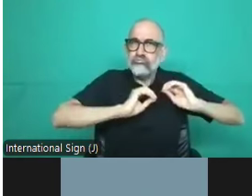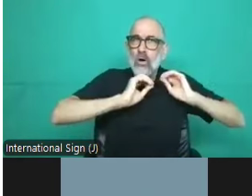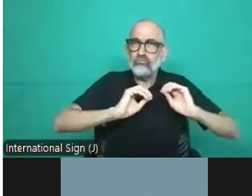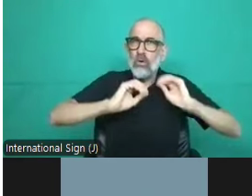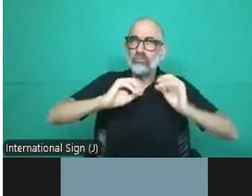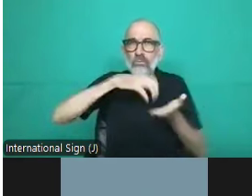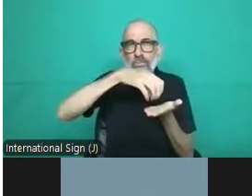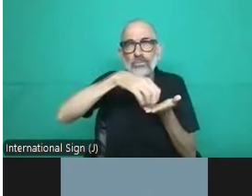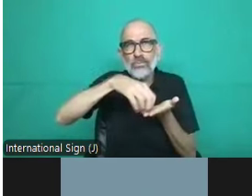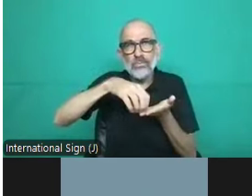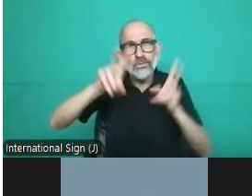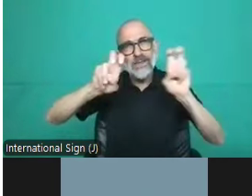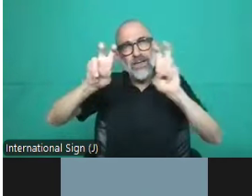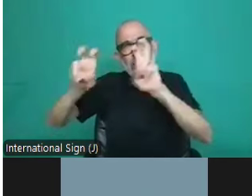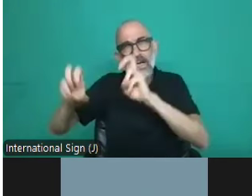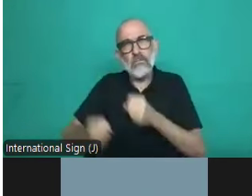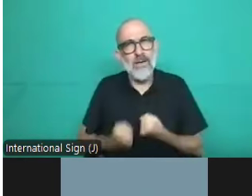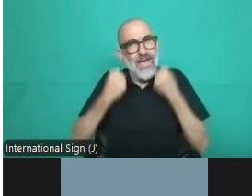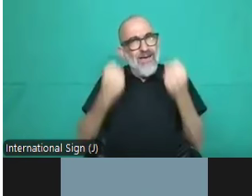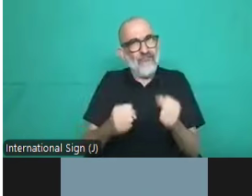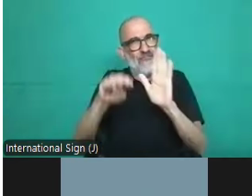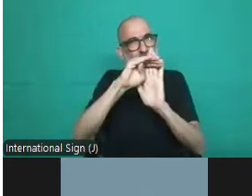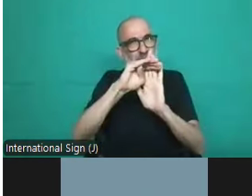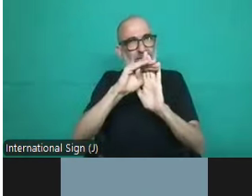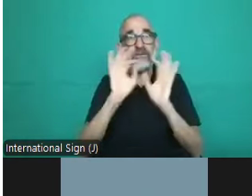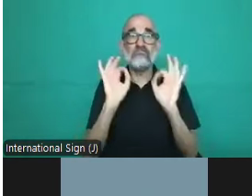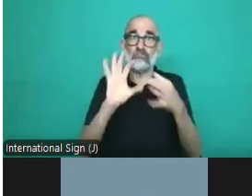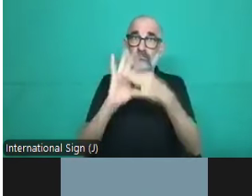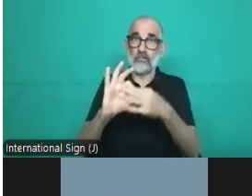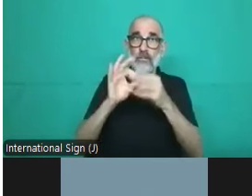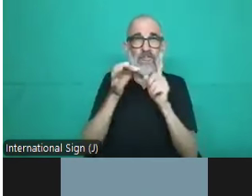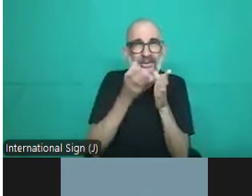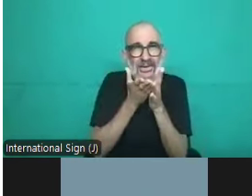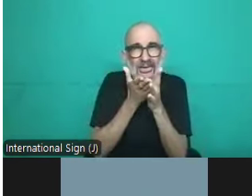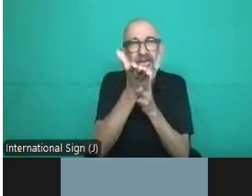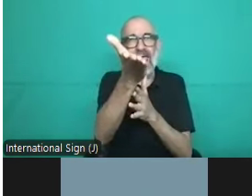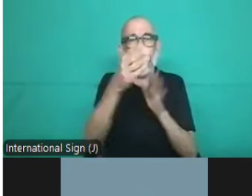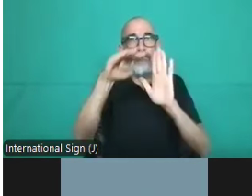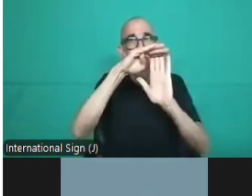e esse foi o eixo de protocolo de saúde vocacional.